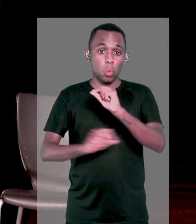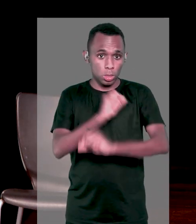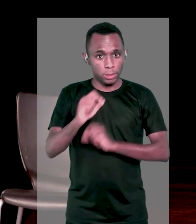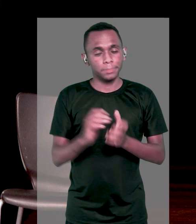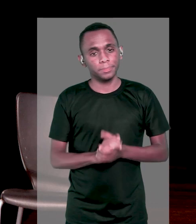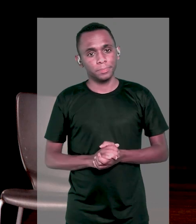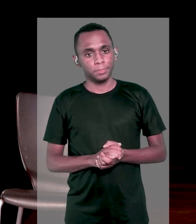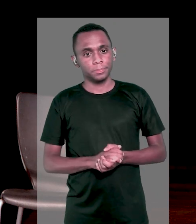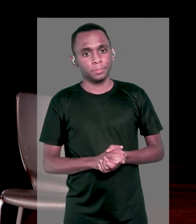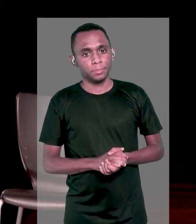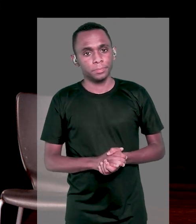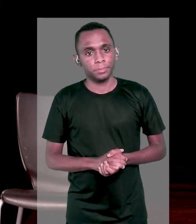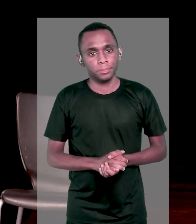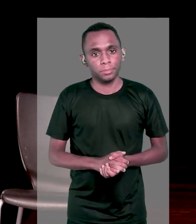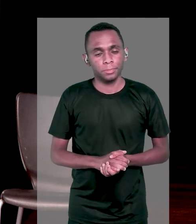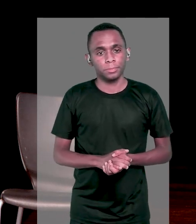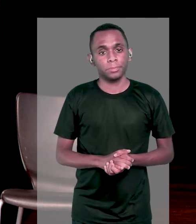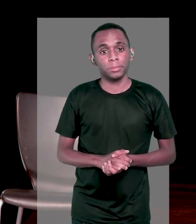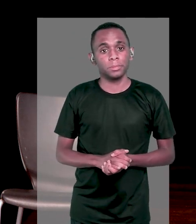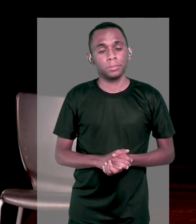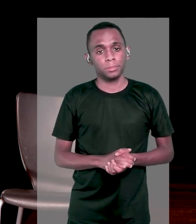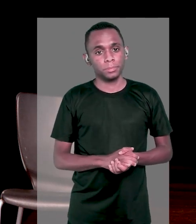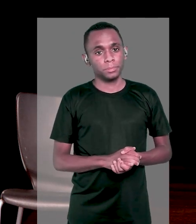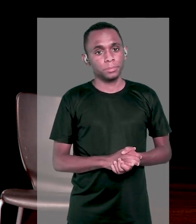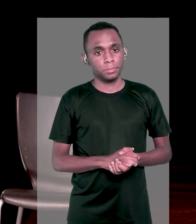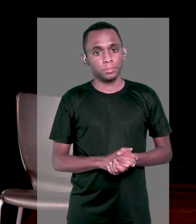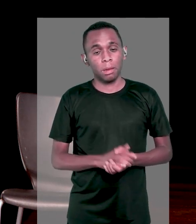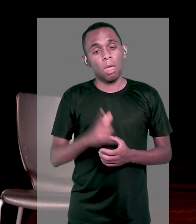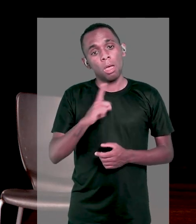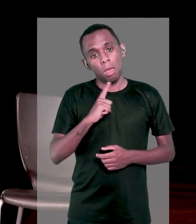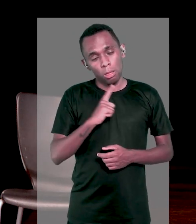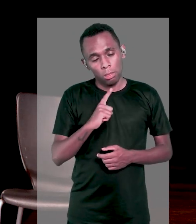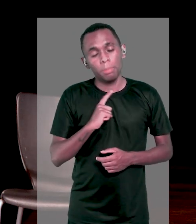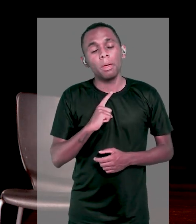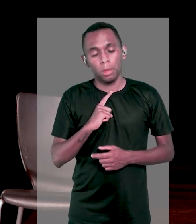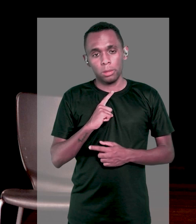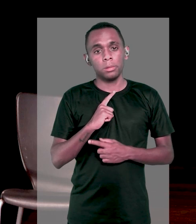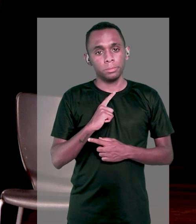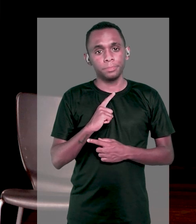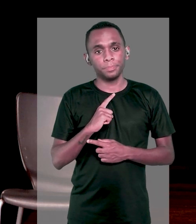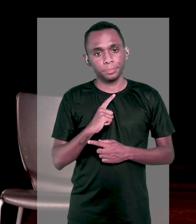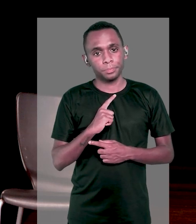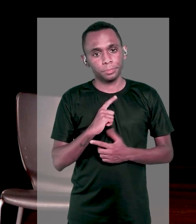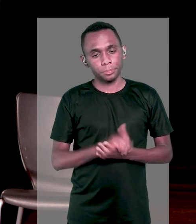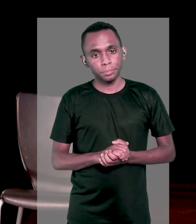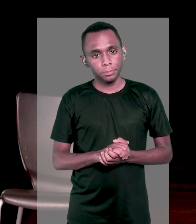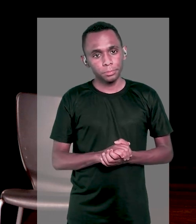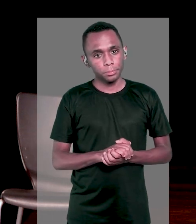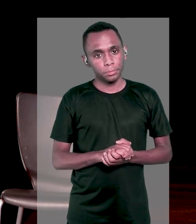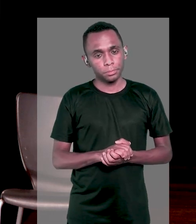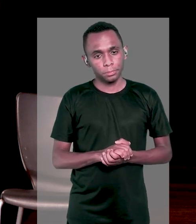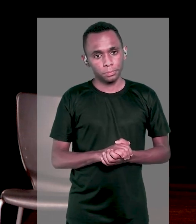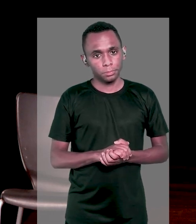a natureza também cria formas e o Valéry pensa num texto muito conhecido que é a introdução